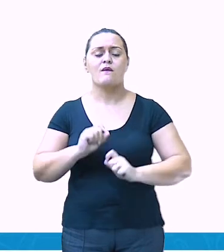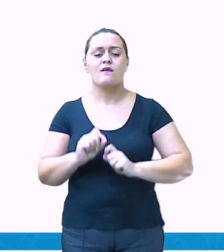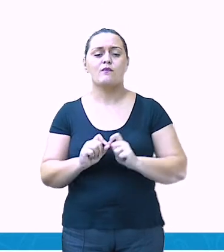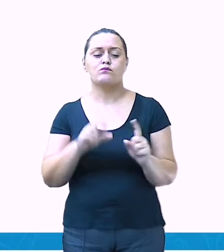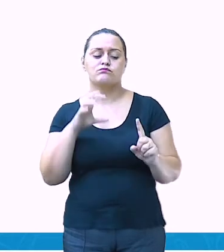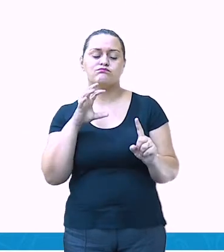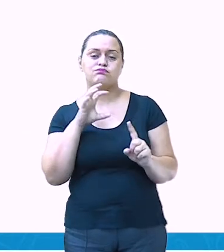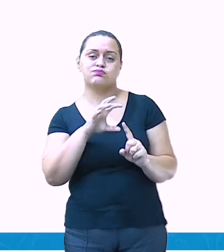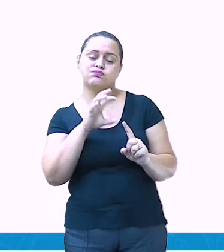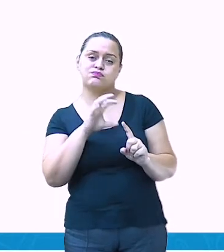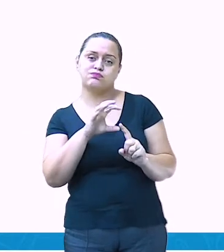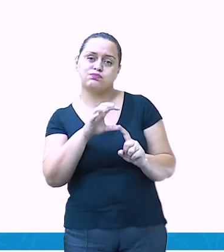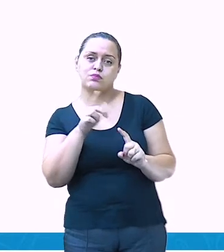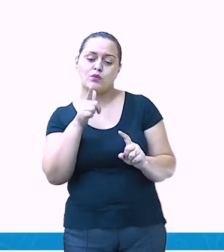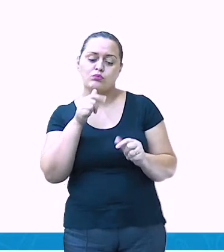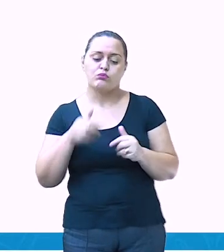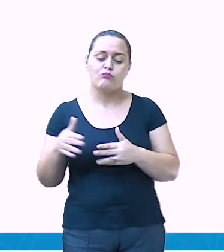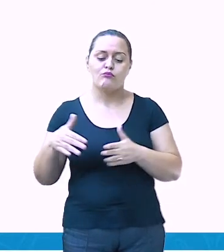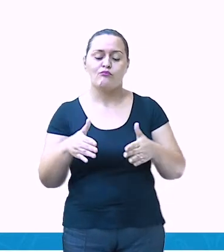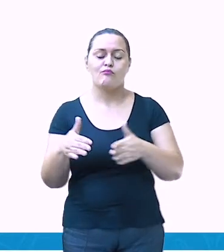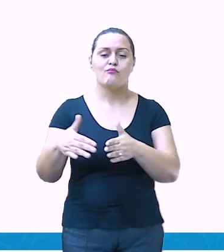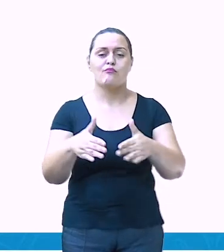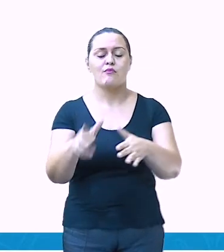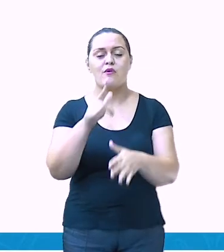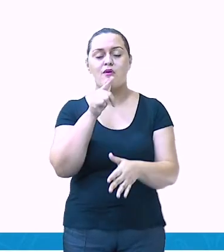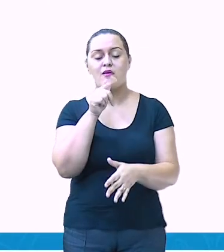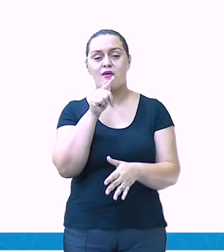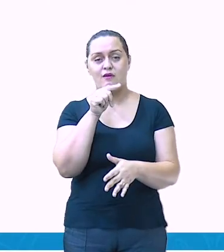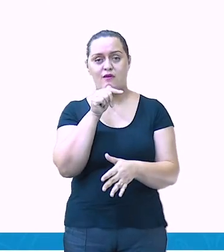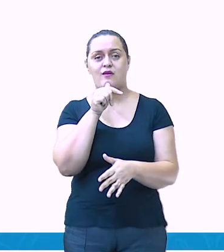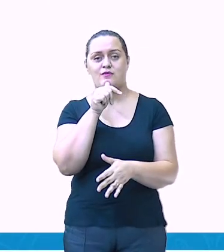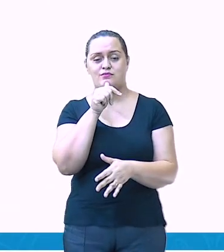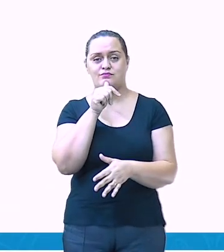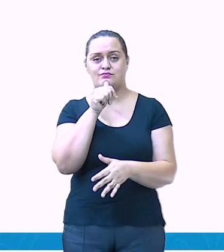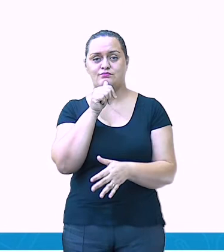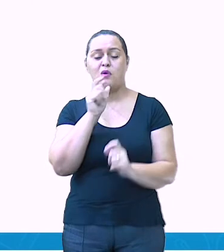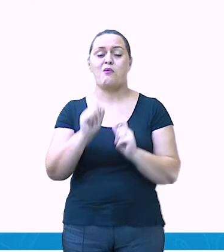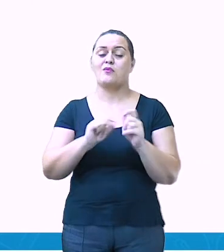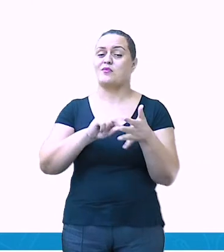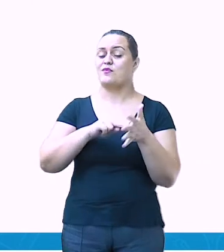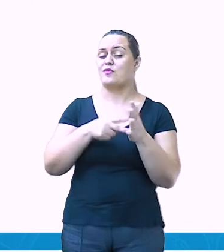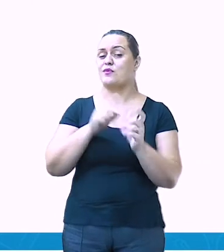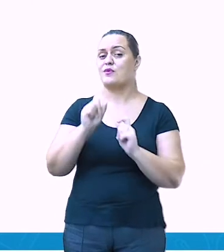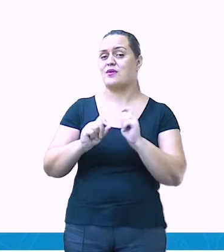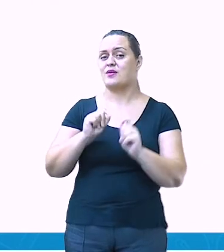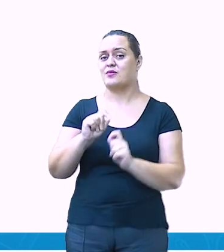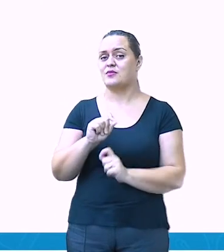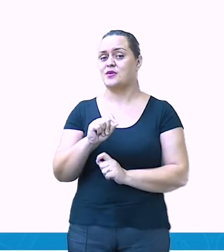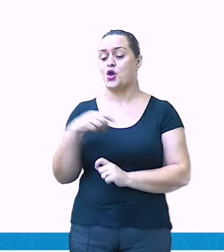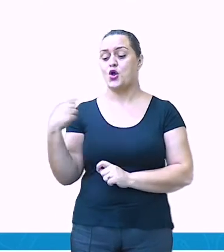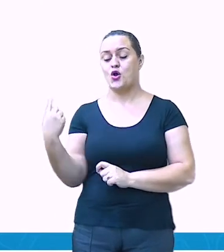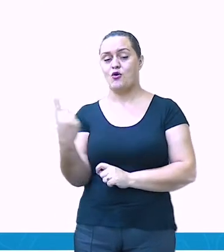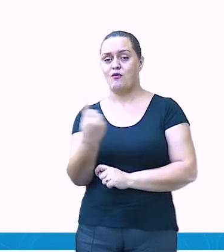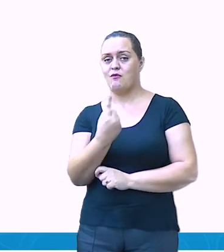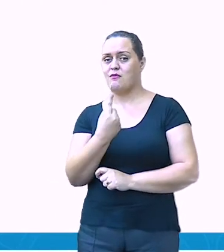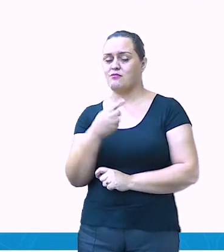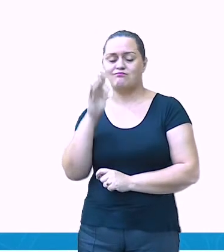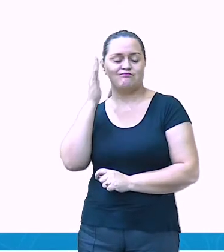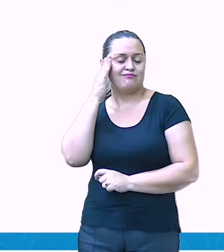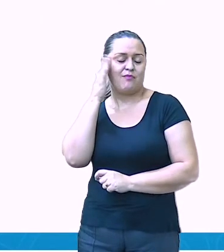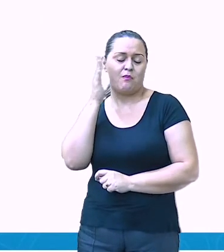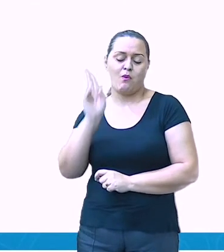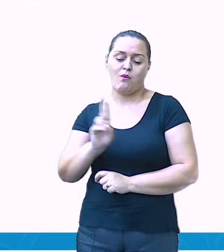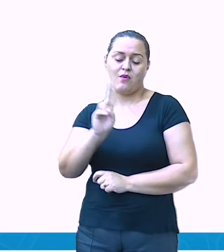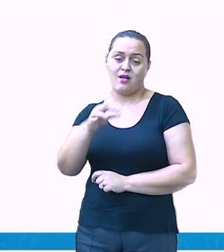interferência no curso da água, ou seja, o mau uso do meu espaço urbano.